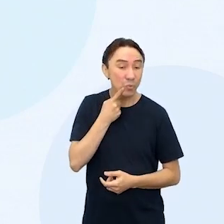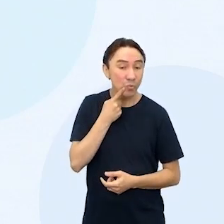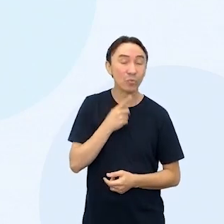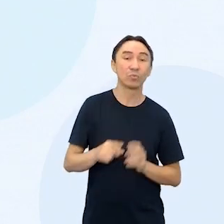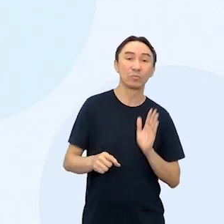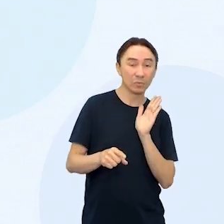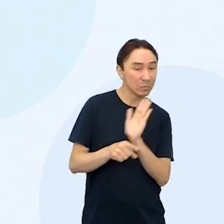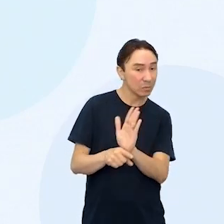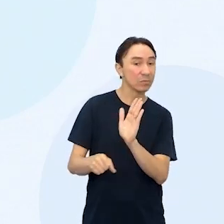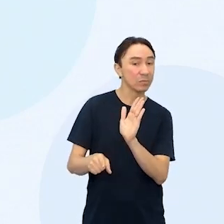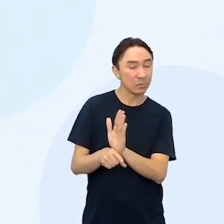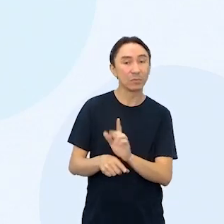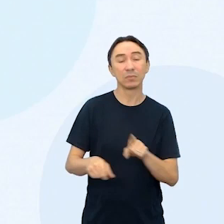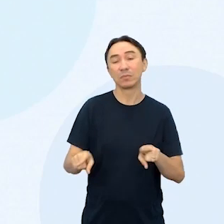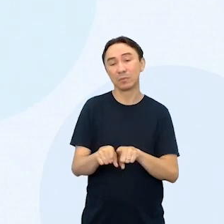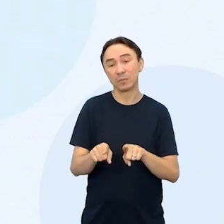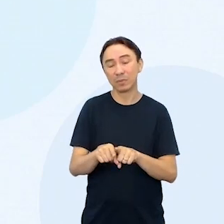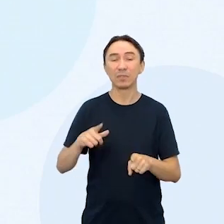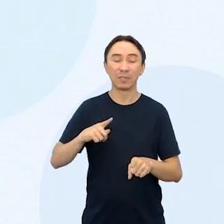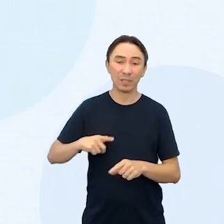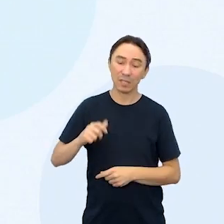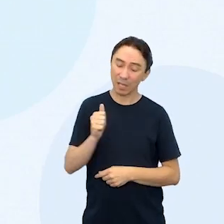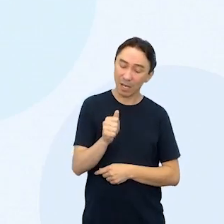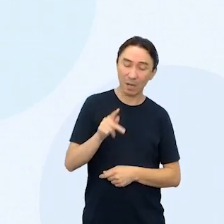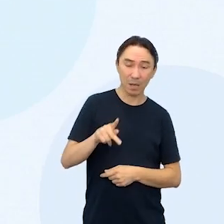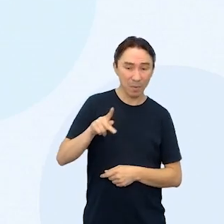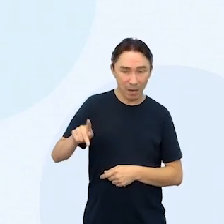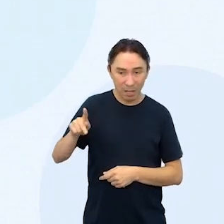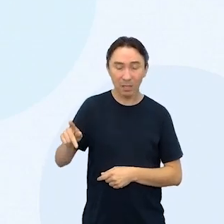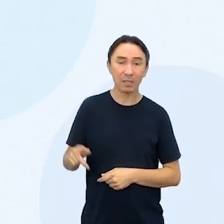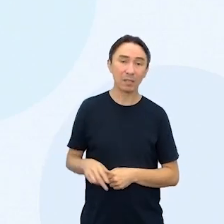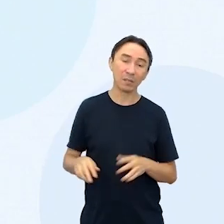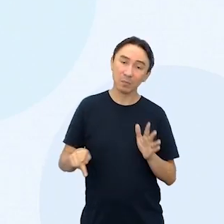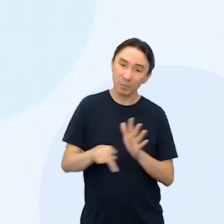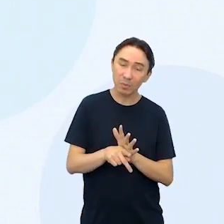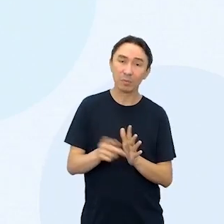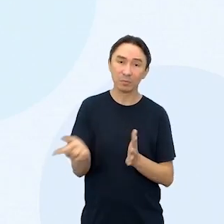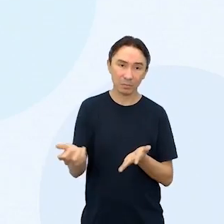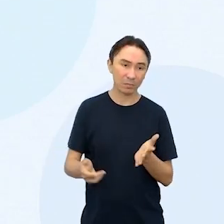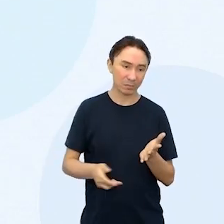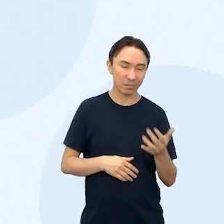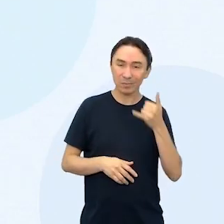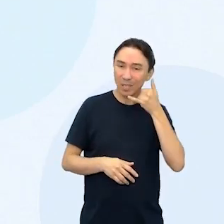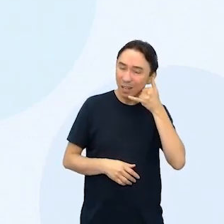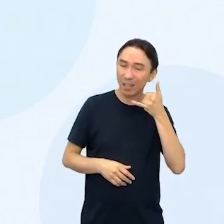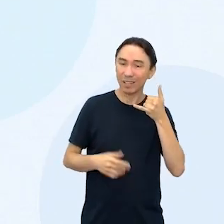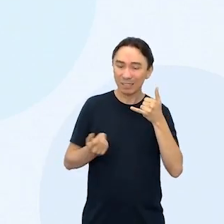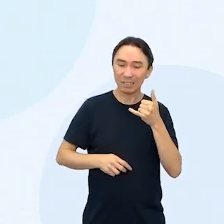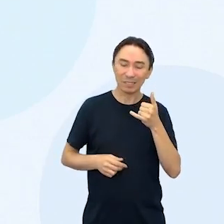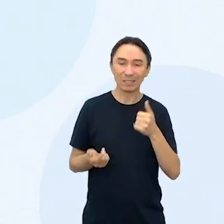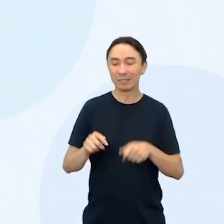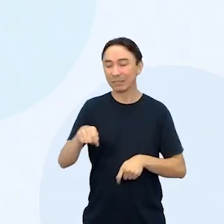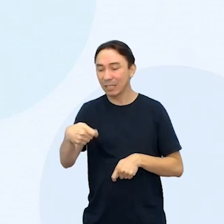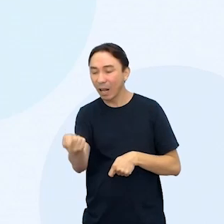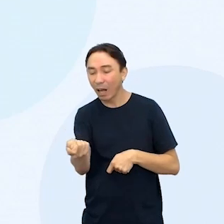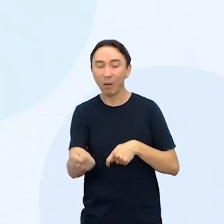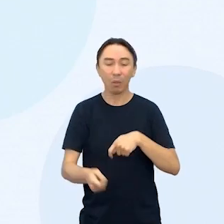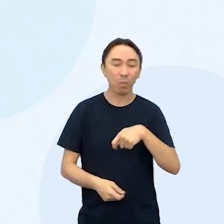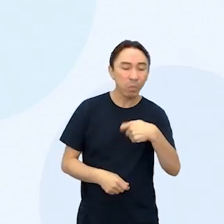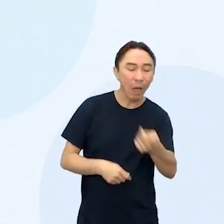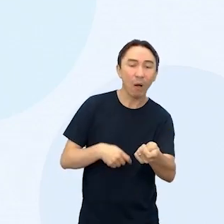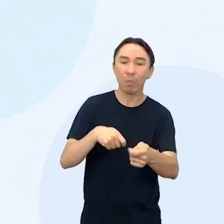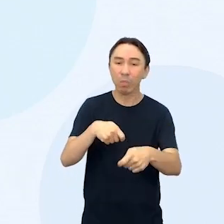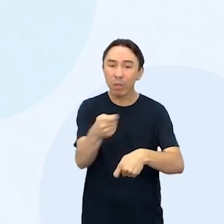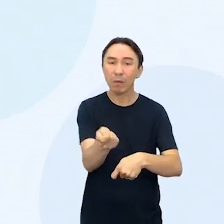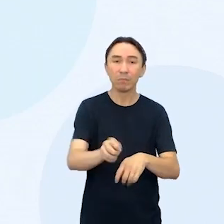deficiência auditiva. Nós temos aplicativos, por exemplo, de celular que ensina os sinais, né, para os estudantes